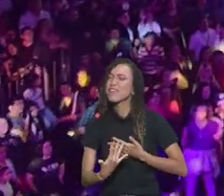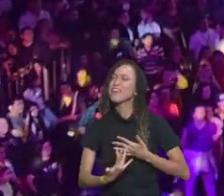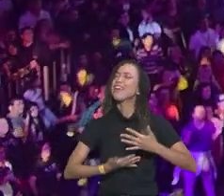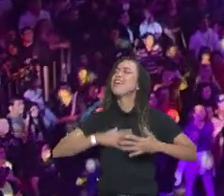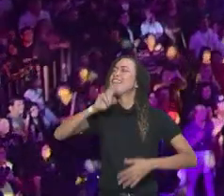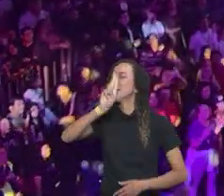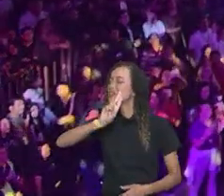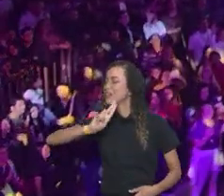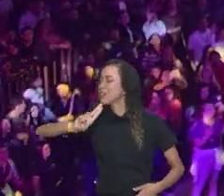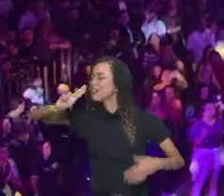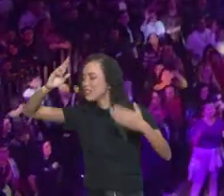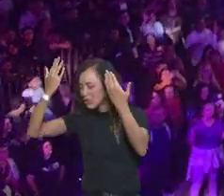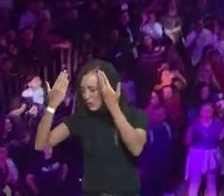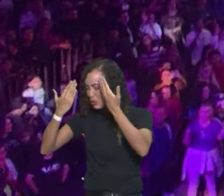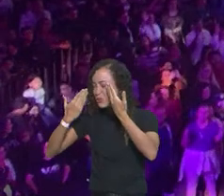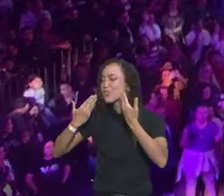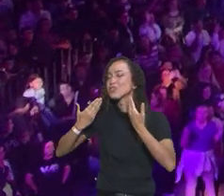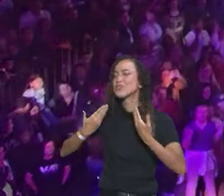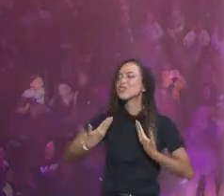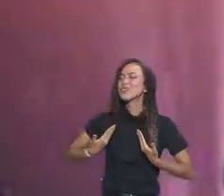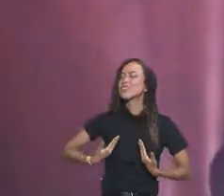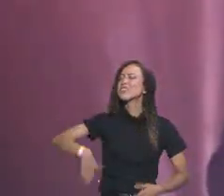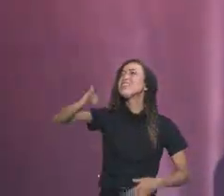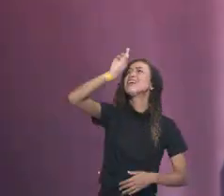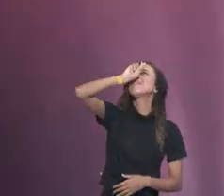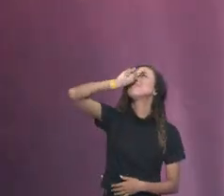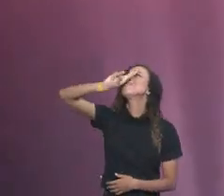em mim senhor